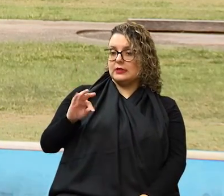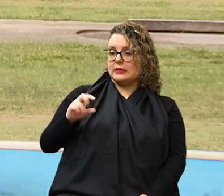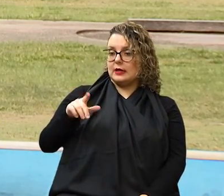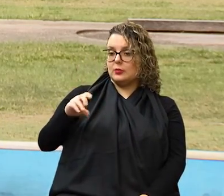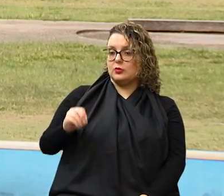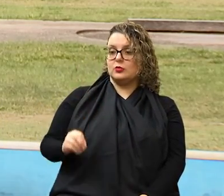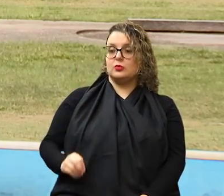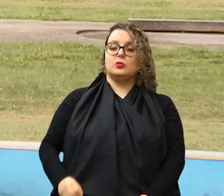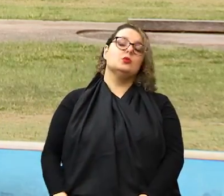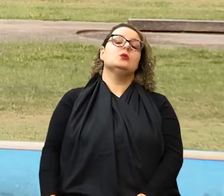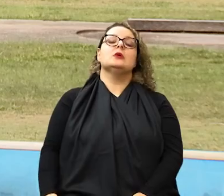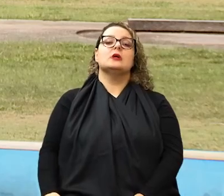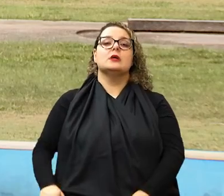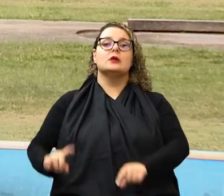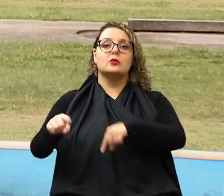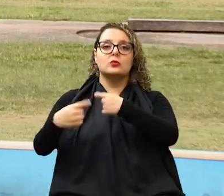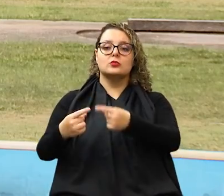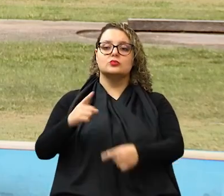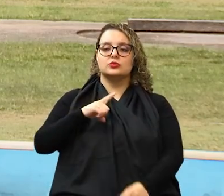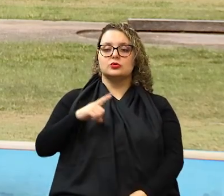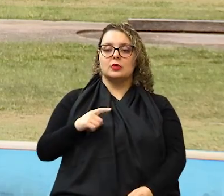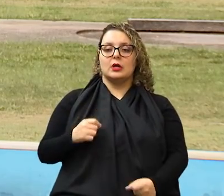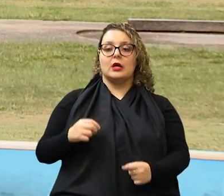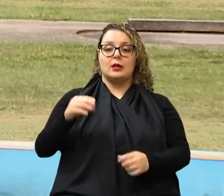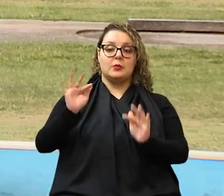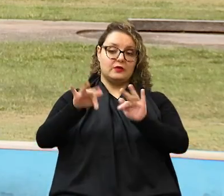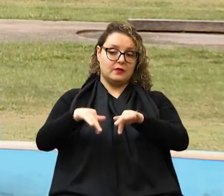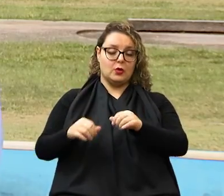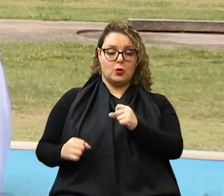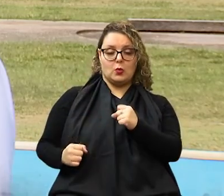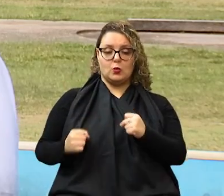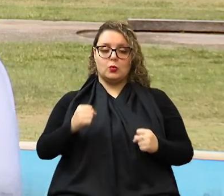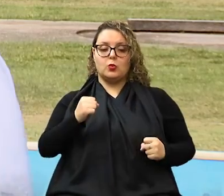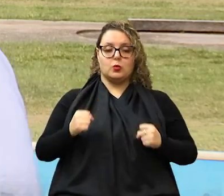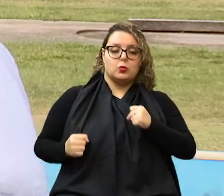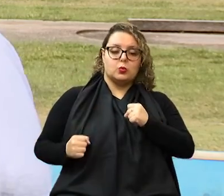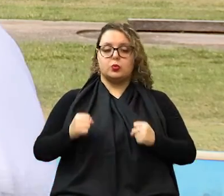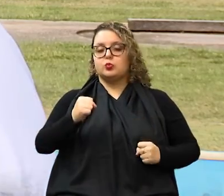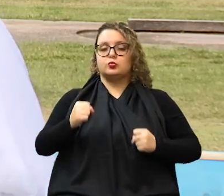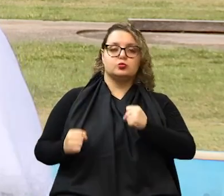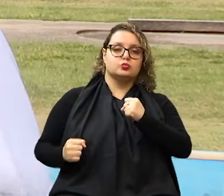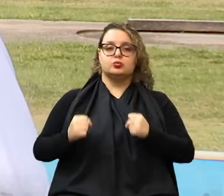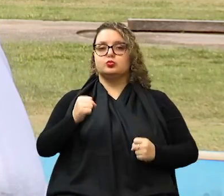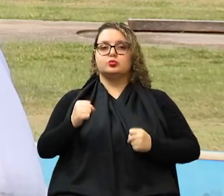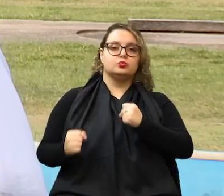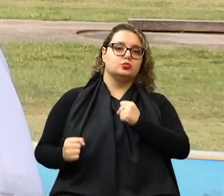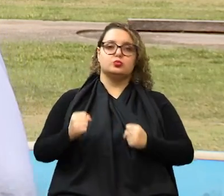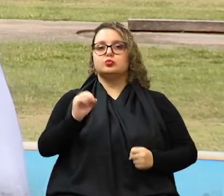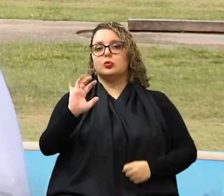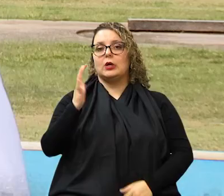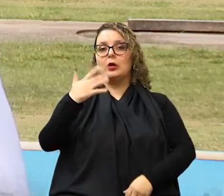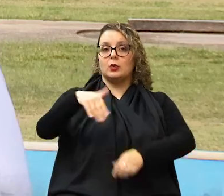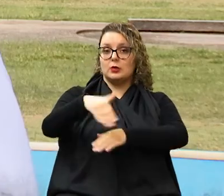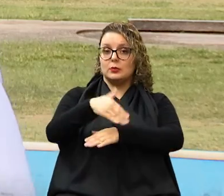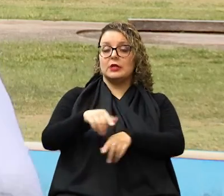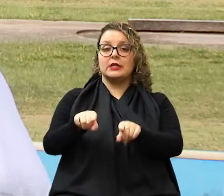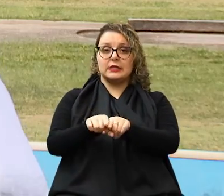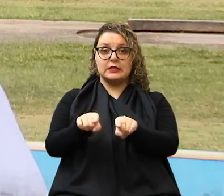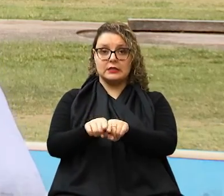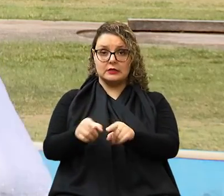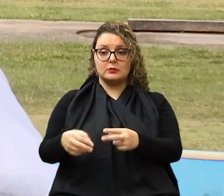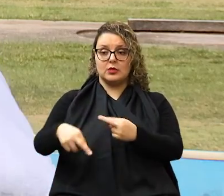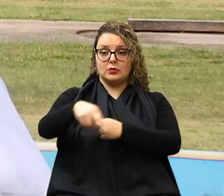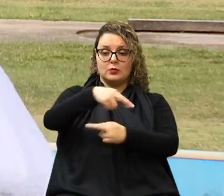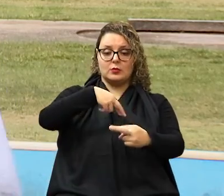2 dias. Para finalizar, nós temos a marcha, que é uma prova específica que acontece na rua, e também